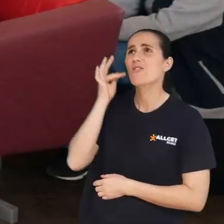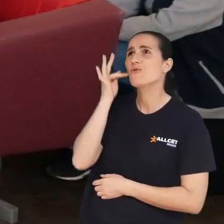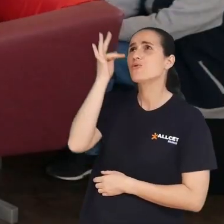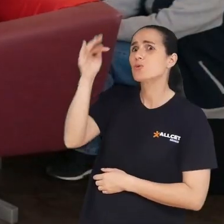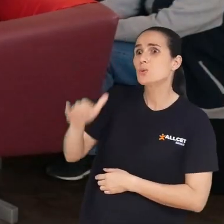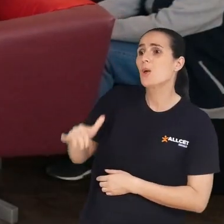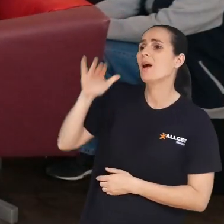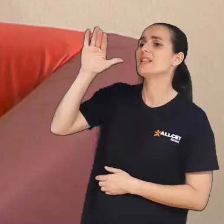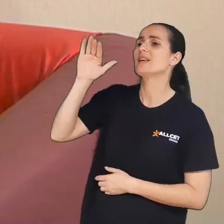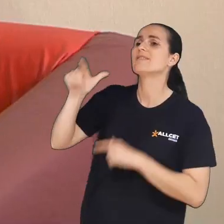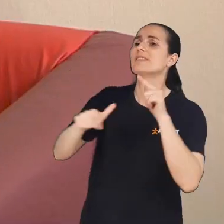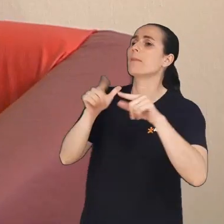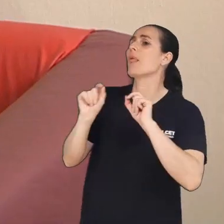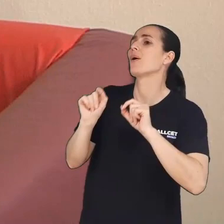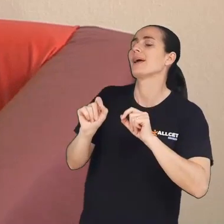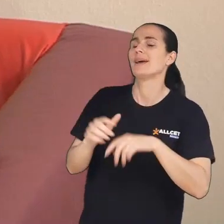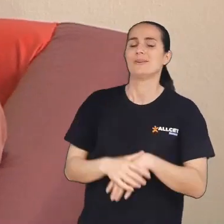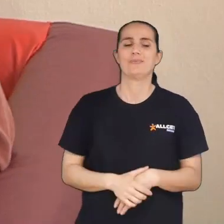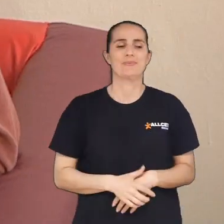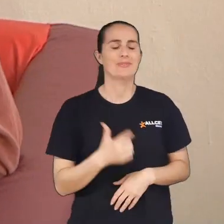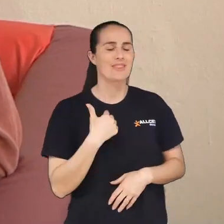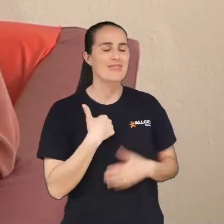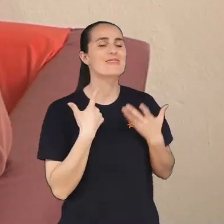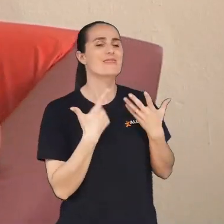crescesse? Caminhoneiro.